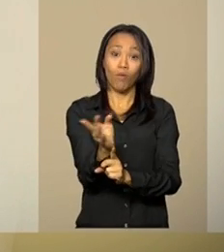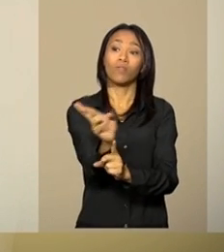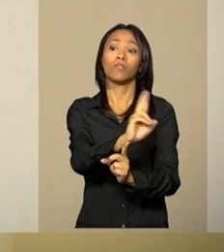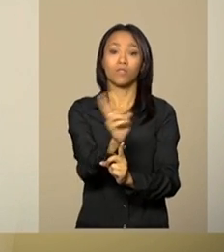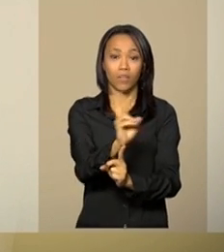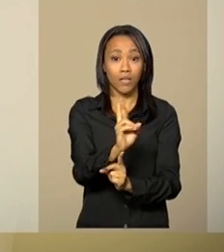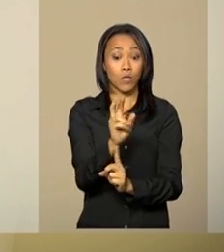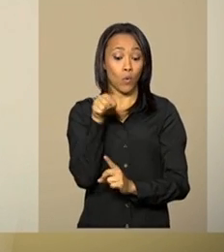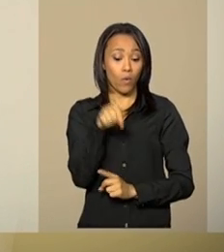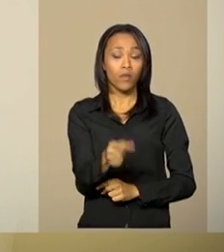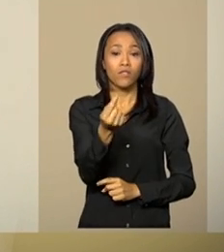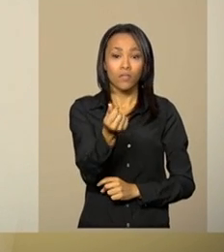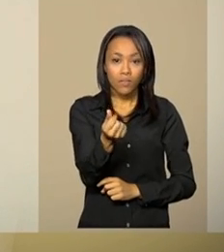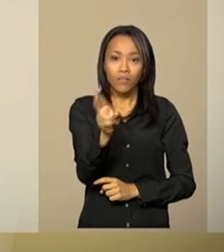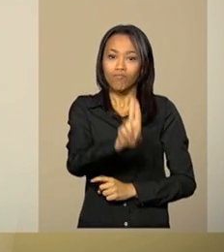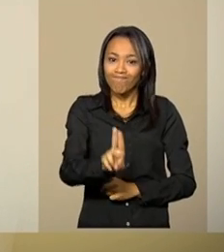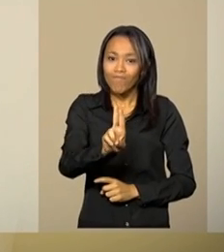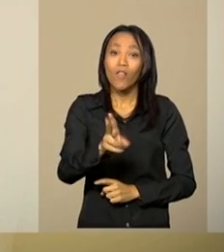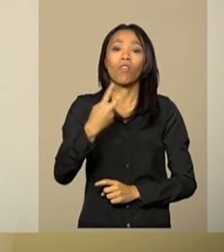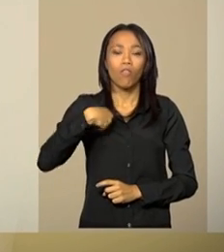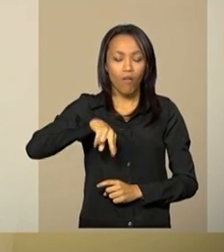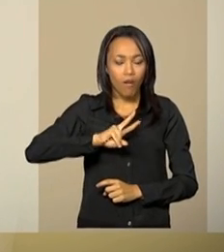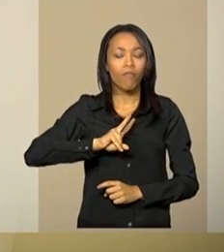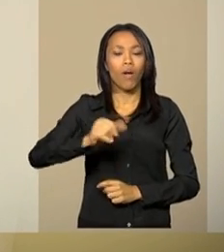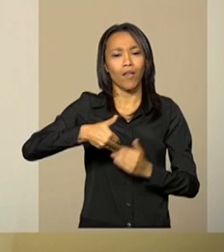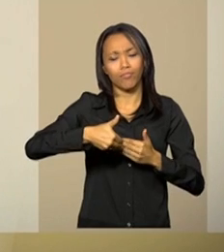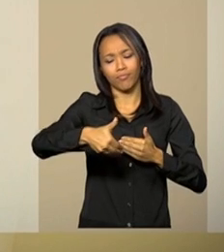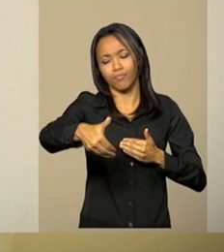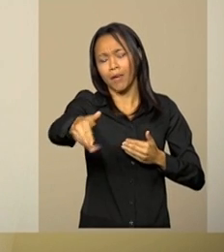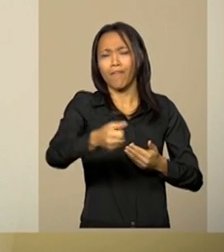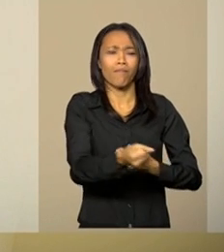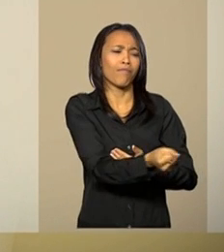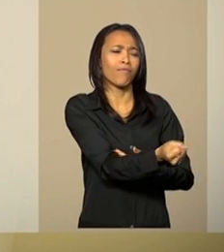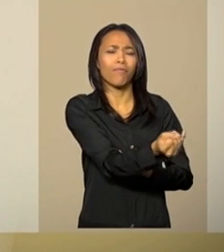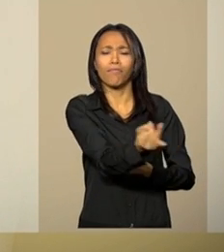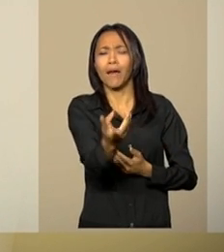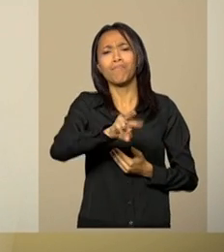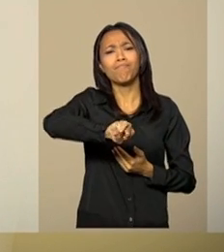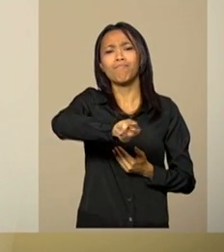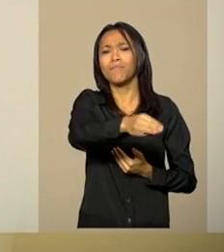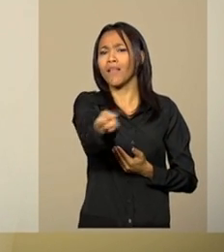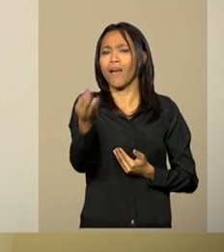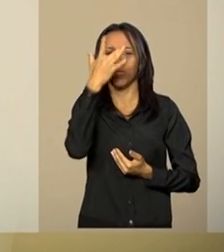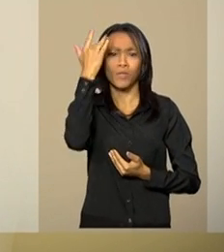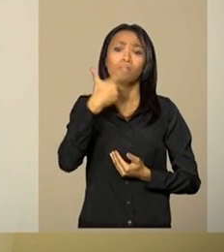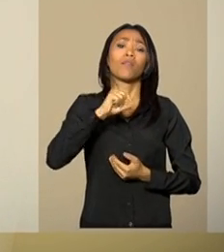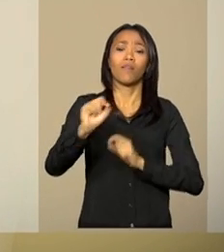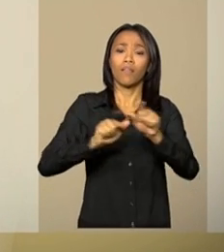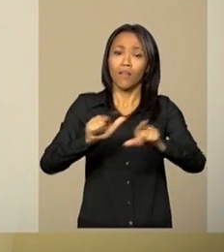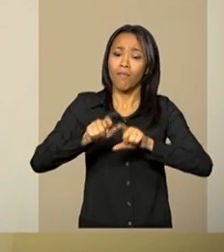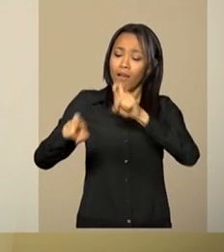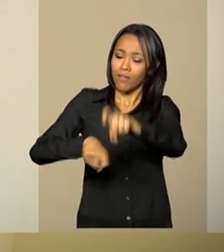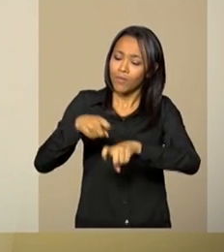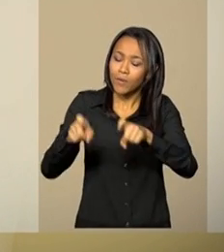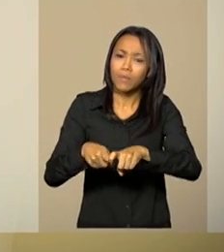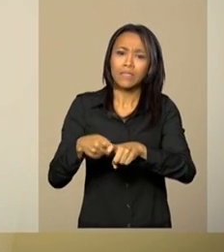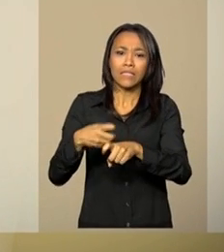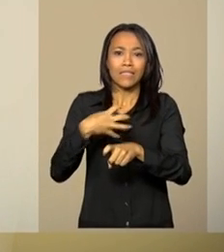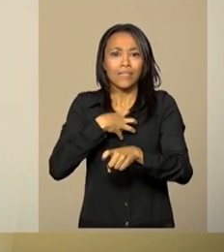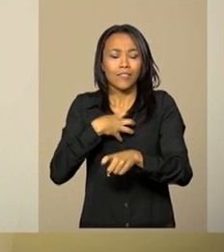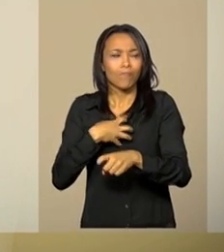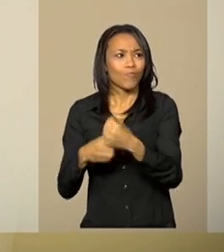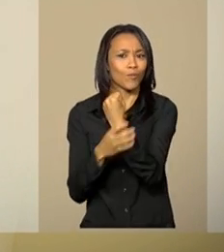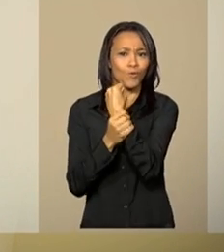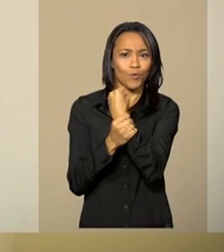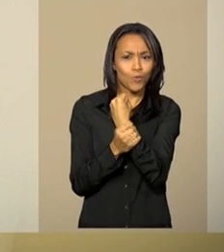reais. Com esses recursos, nós vamos beneficiar milhares e milhares de produtores rurais que se sentem